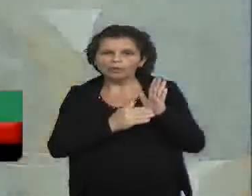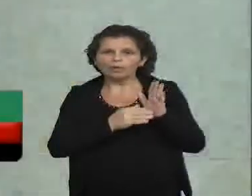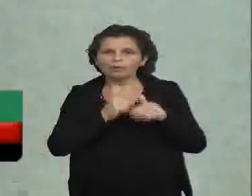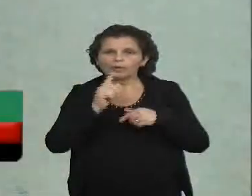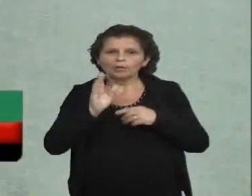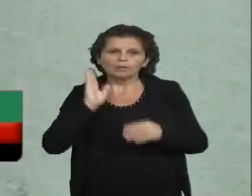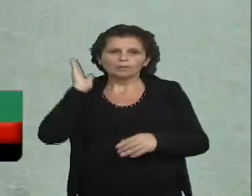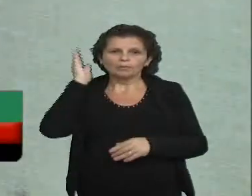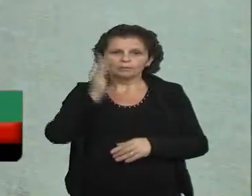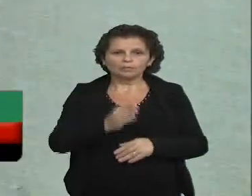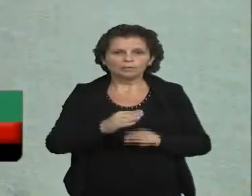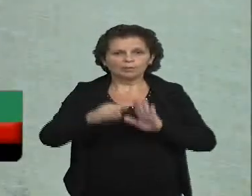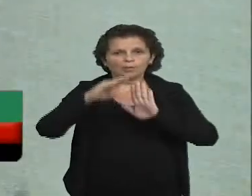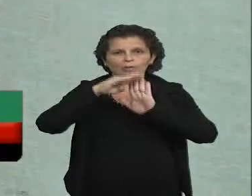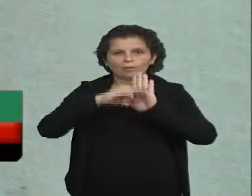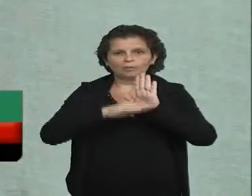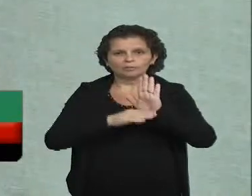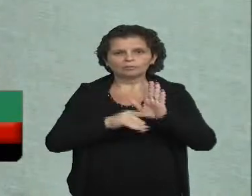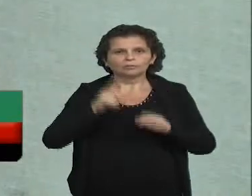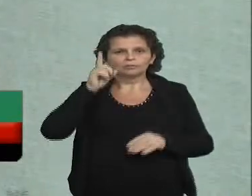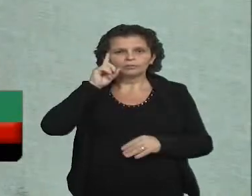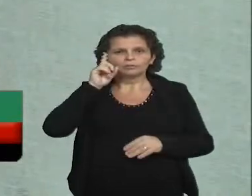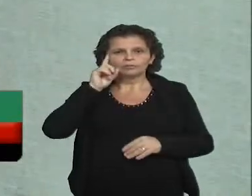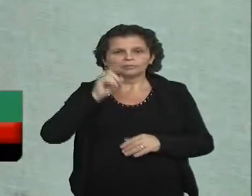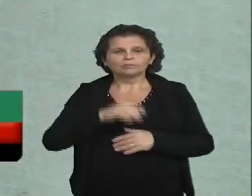passar direto para a ordem do dia.